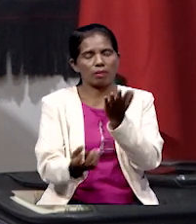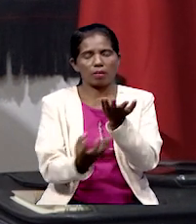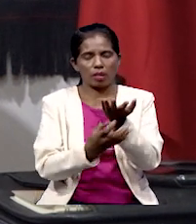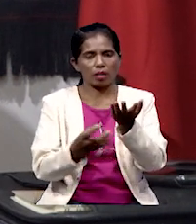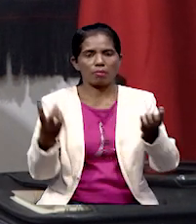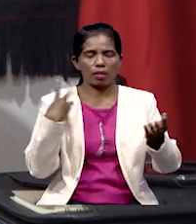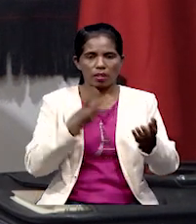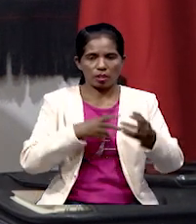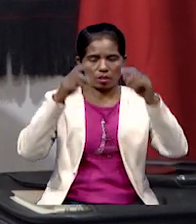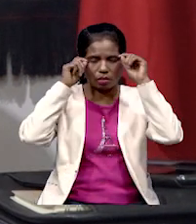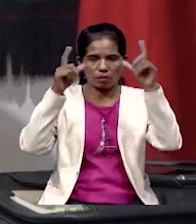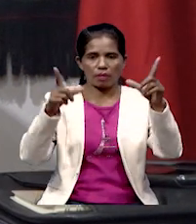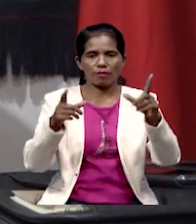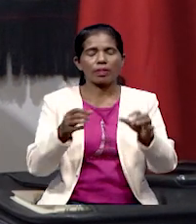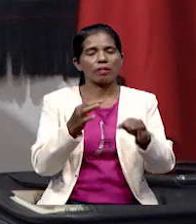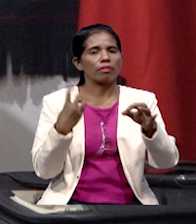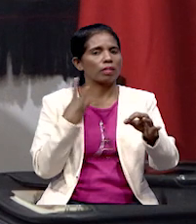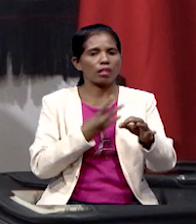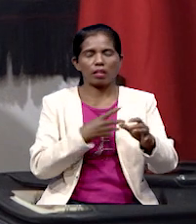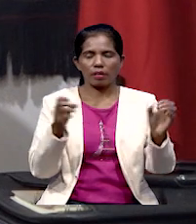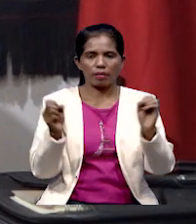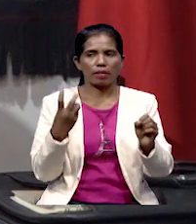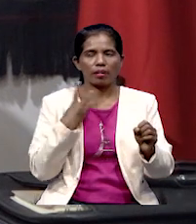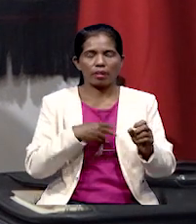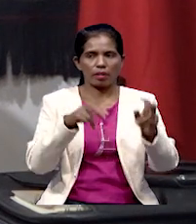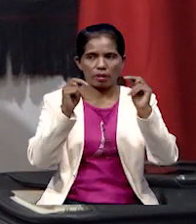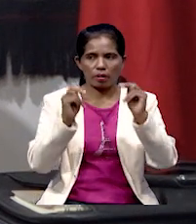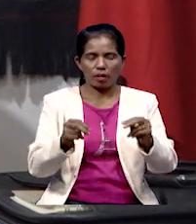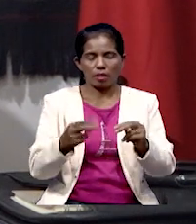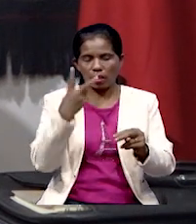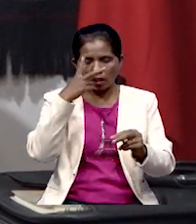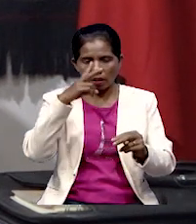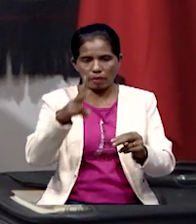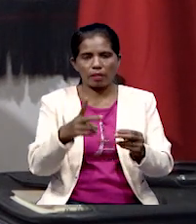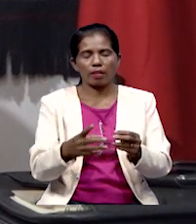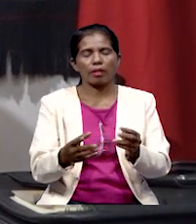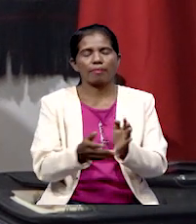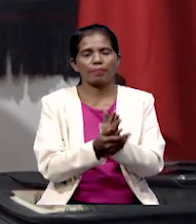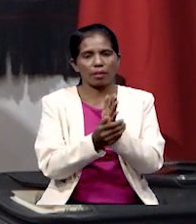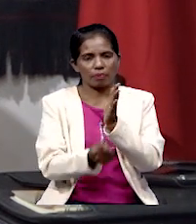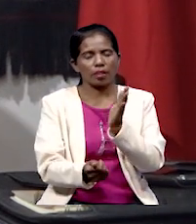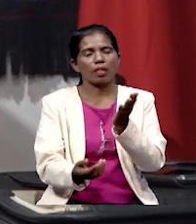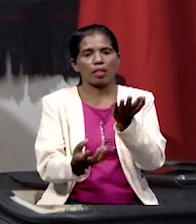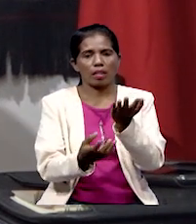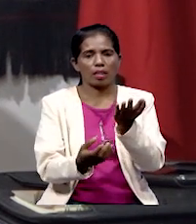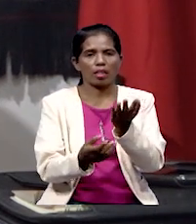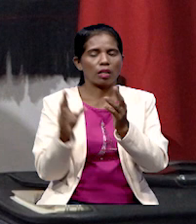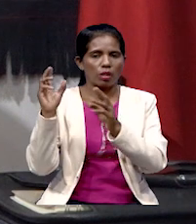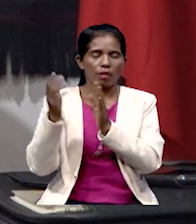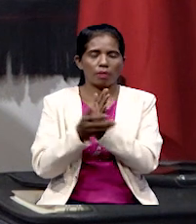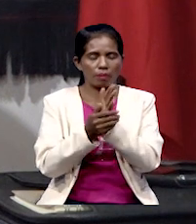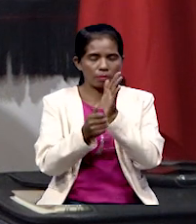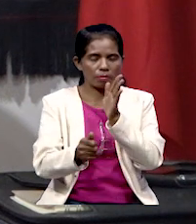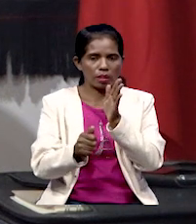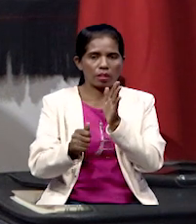quando Ita lá já indústria. Pronto, Ita tem que filar para a minha nu. Mas a minha espera na fati, na matete na fati, ba, colega